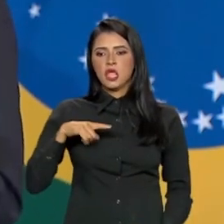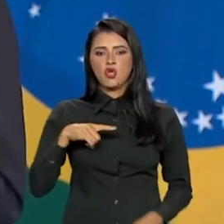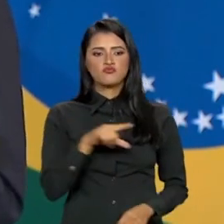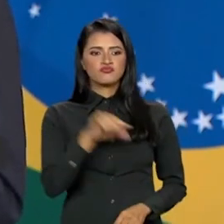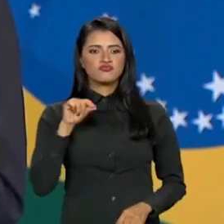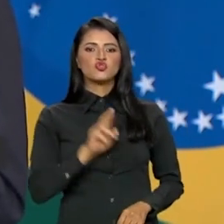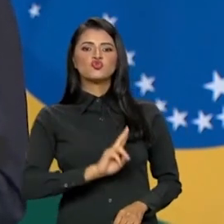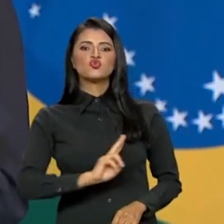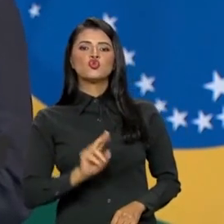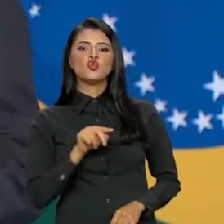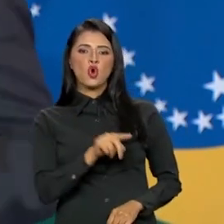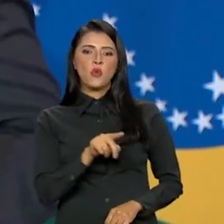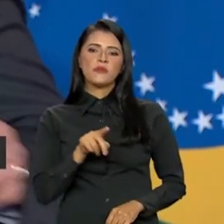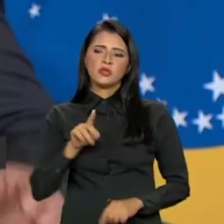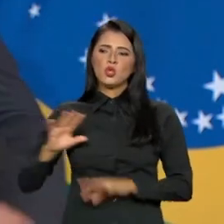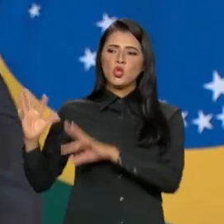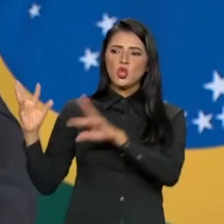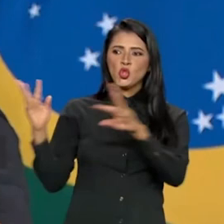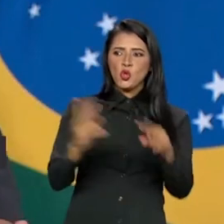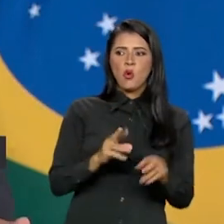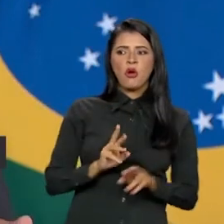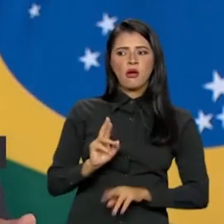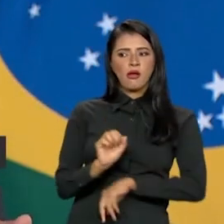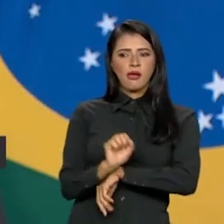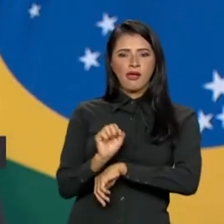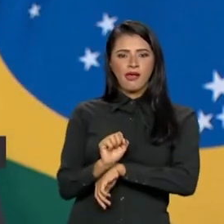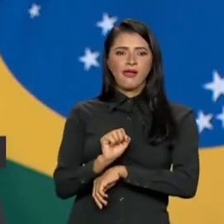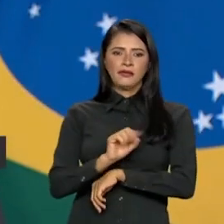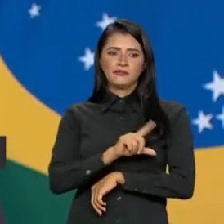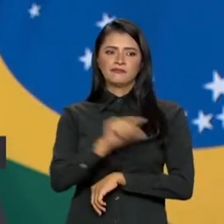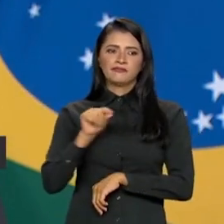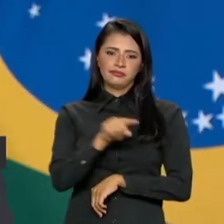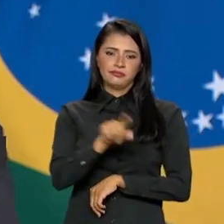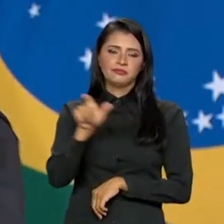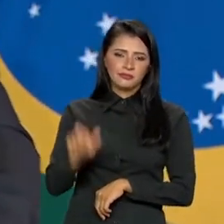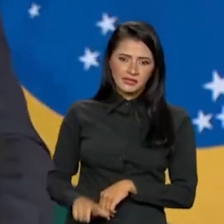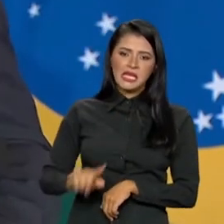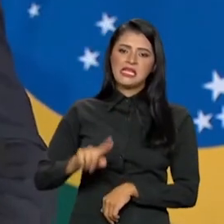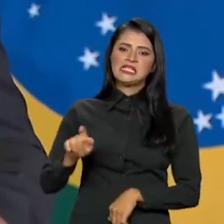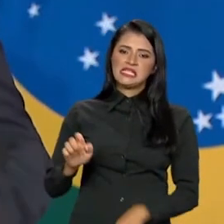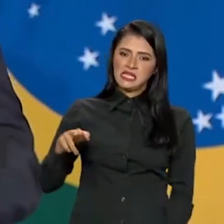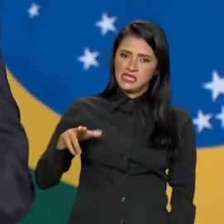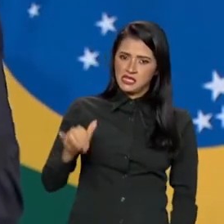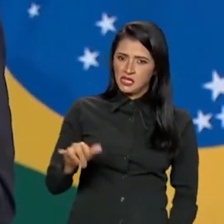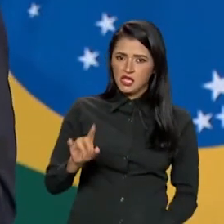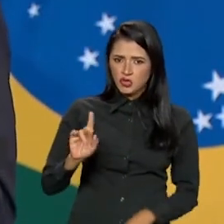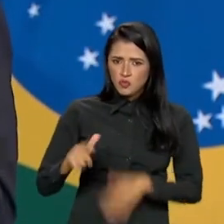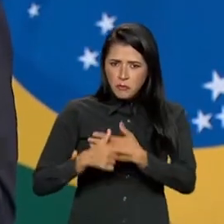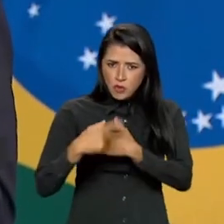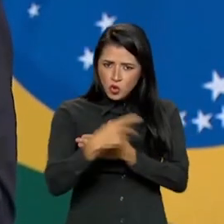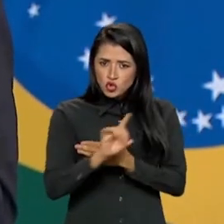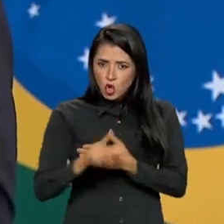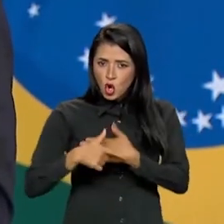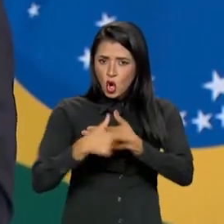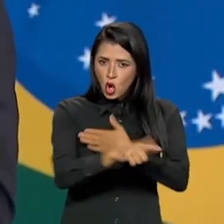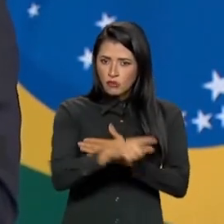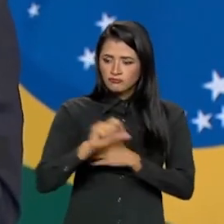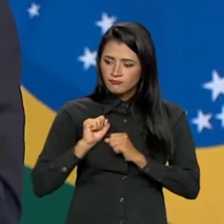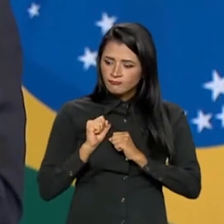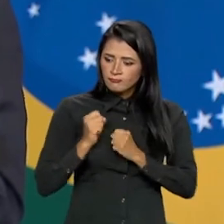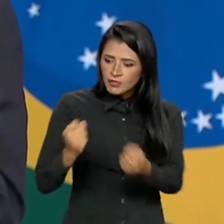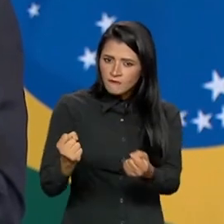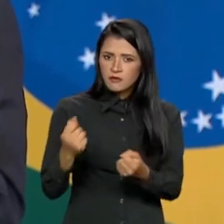que todo mundo esperava que eu fosse indicar o Zanin, não só pelo papel que ele teve na minha